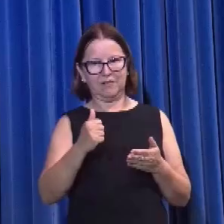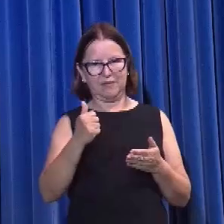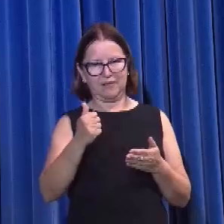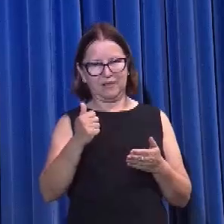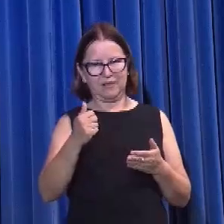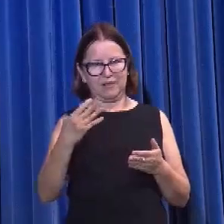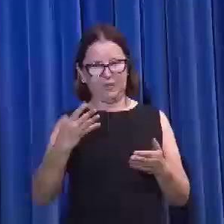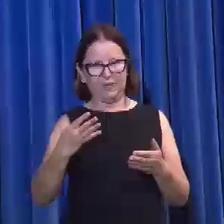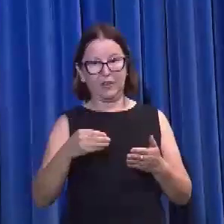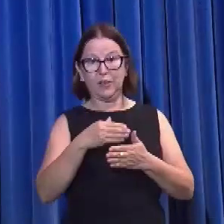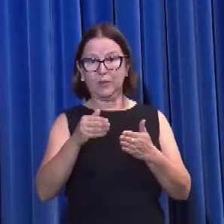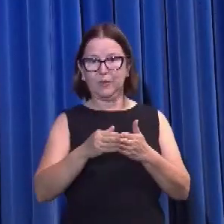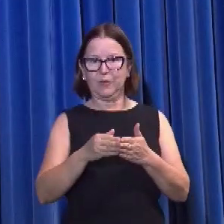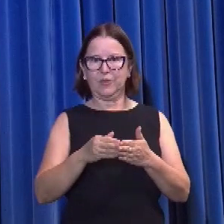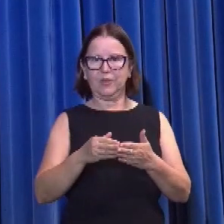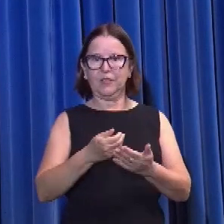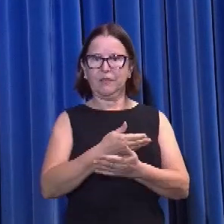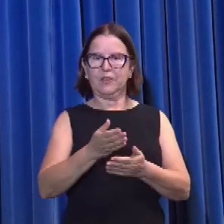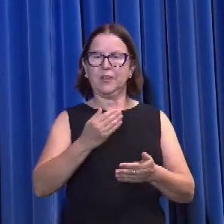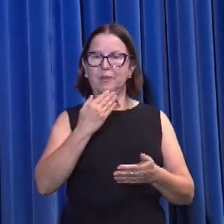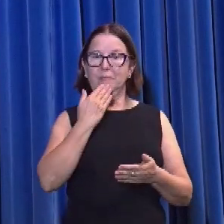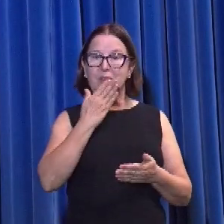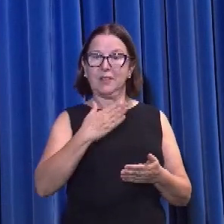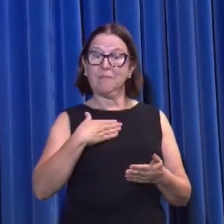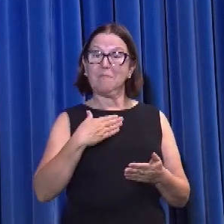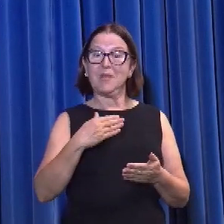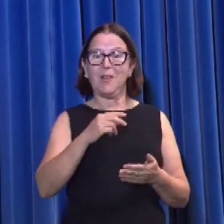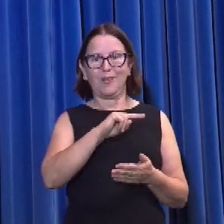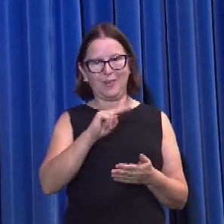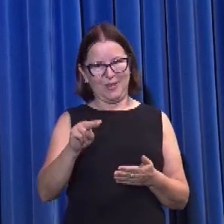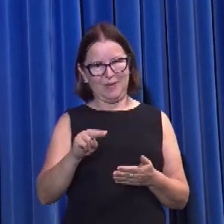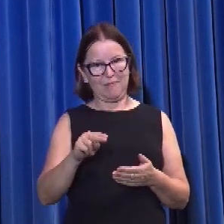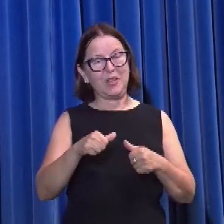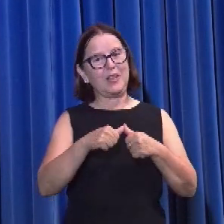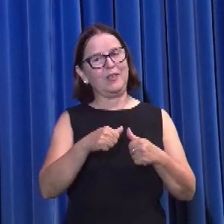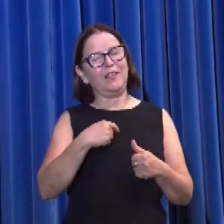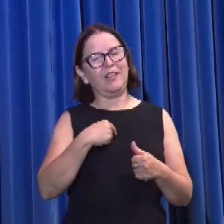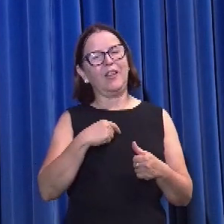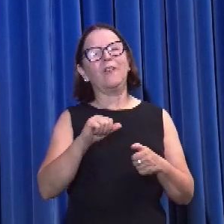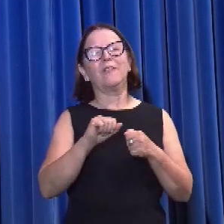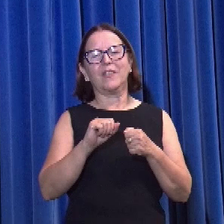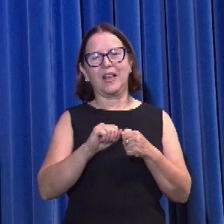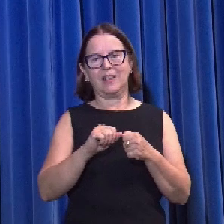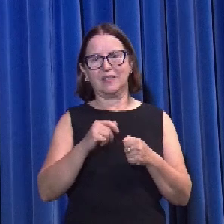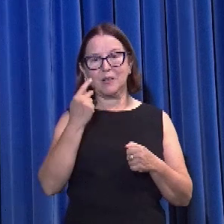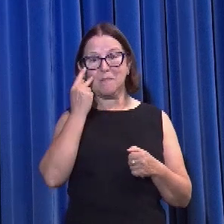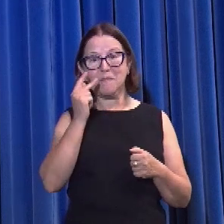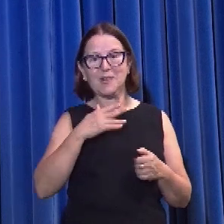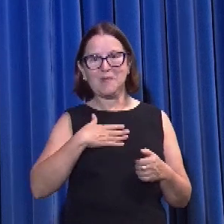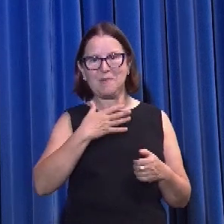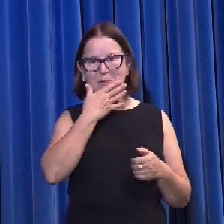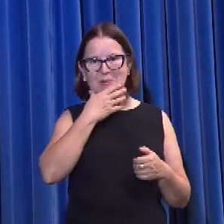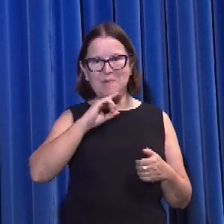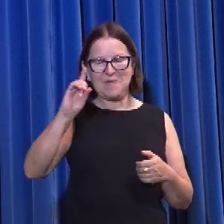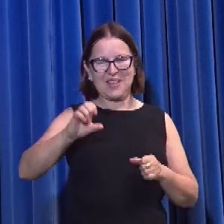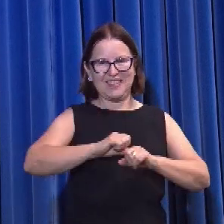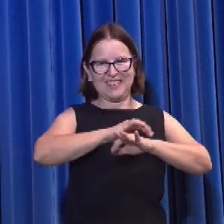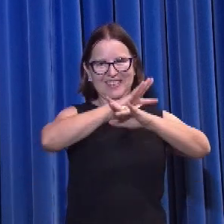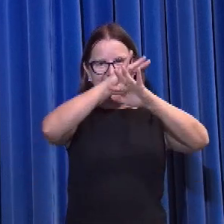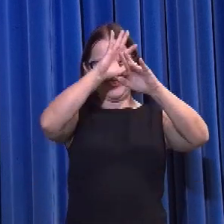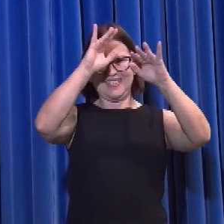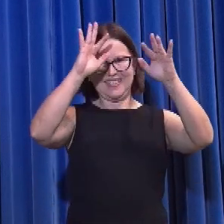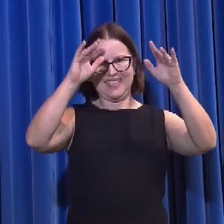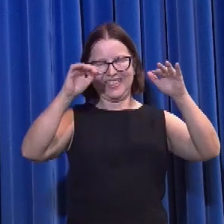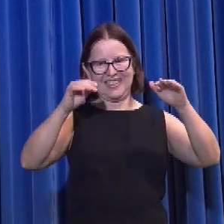E tudo quanto pedirdes em meu nome, isso farei, a fim de que o Pai seja glorificado